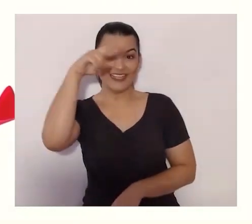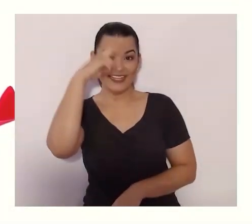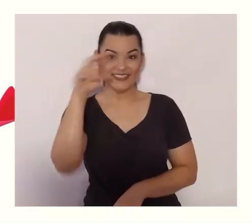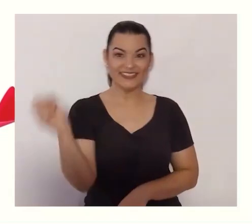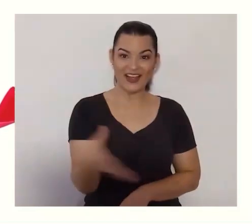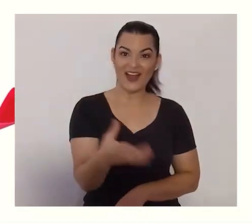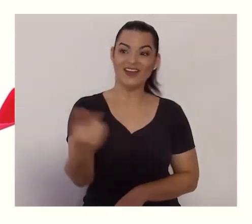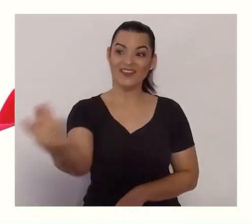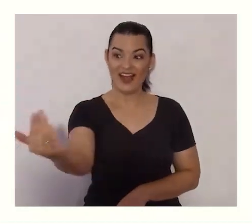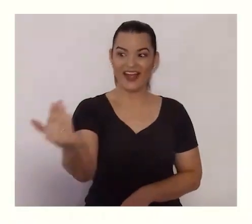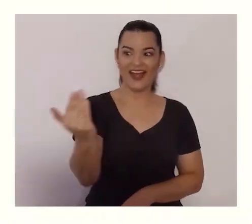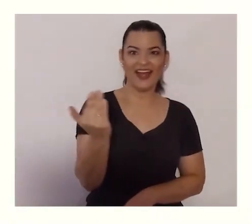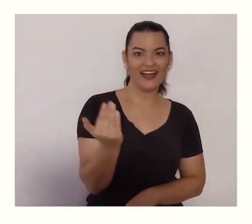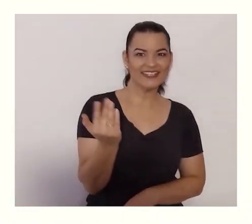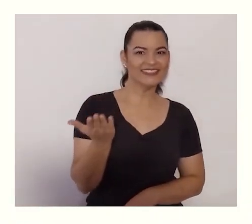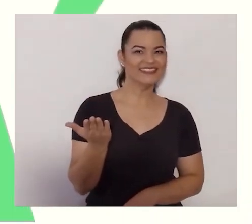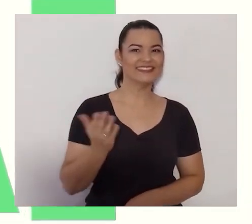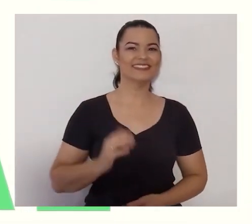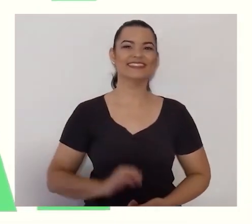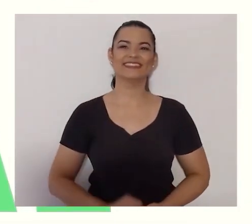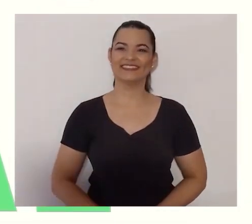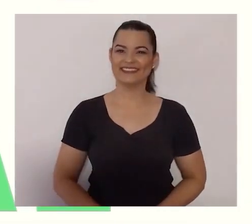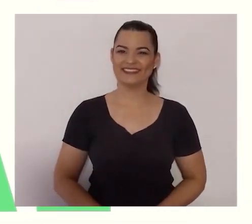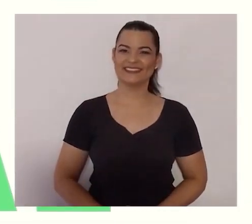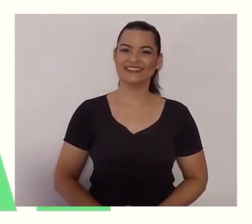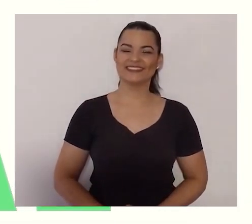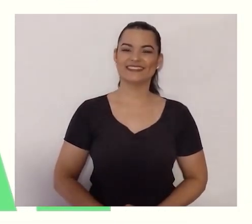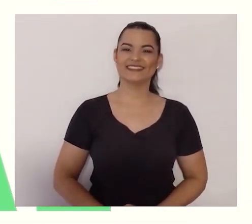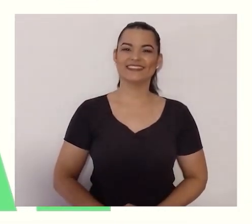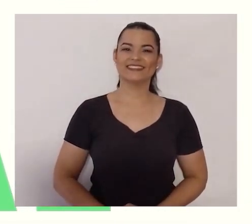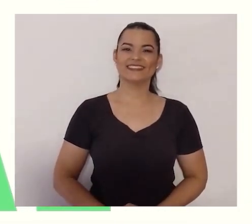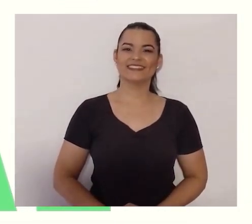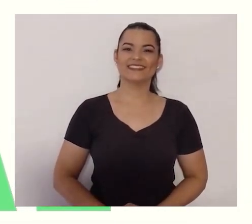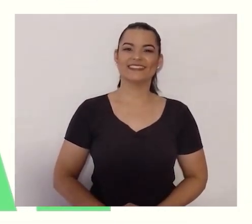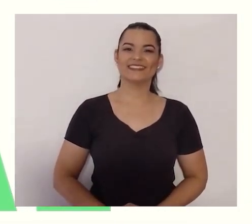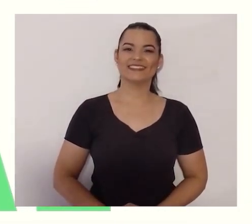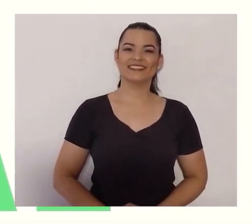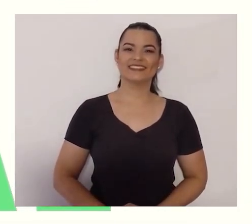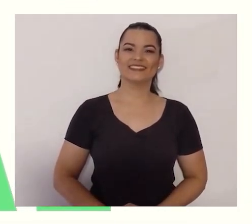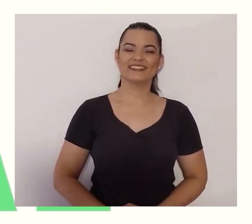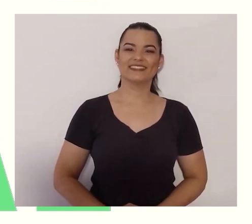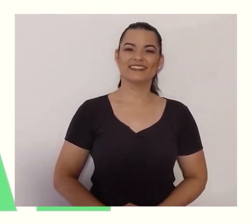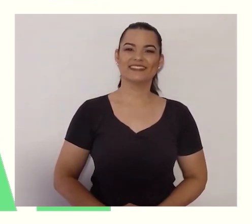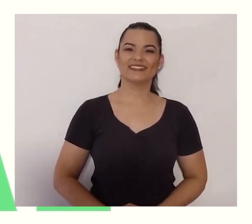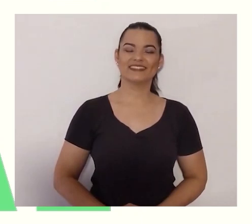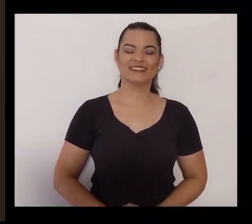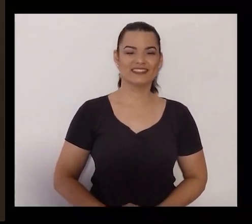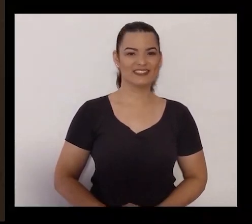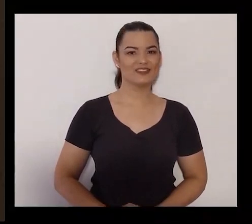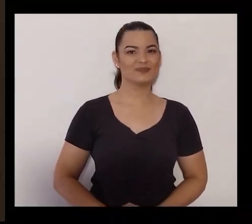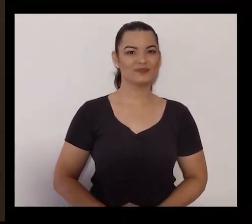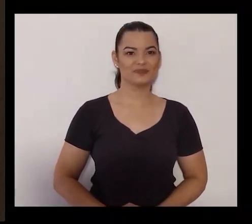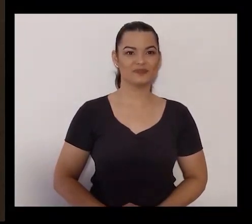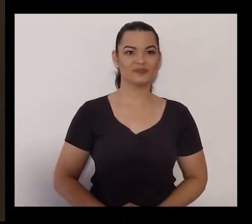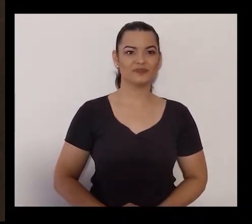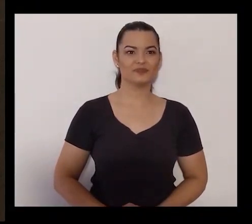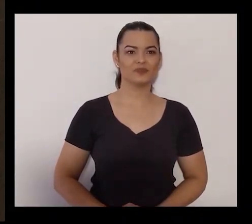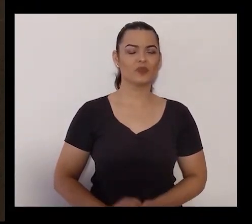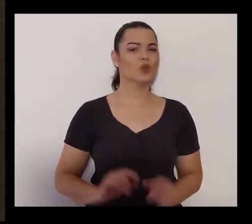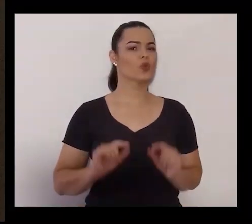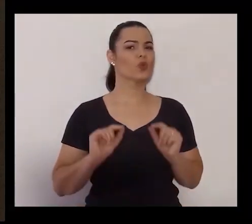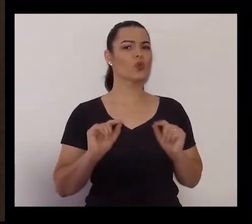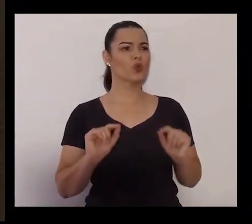Uau! Vem uma história aí.